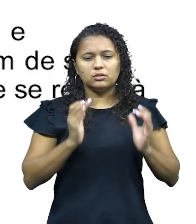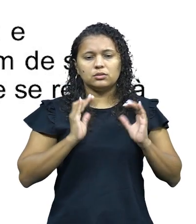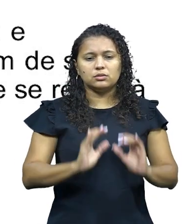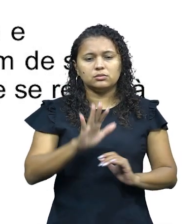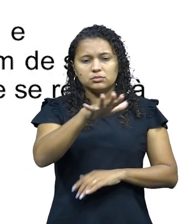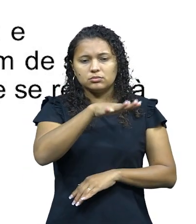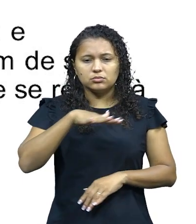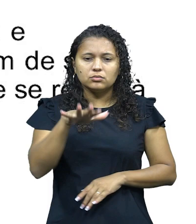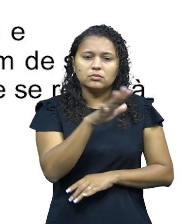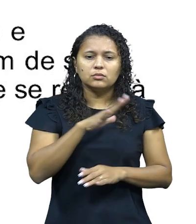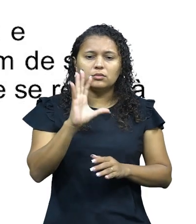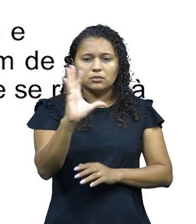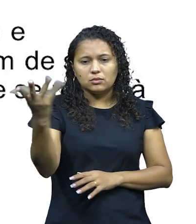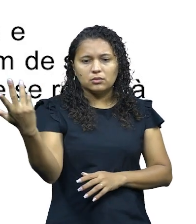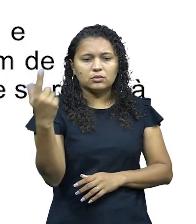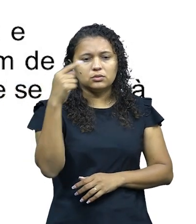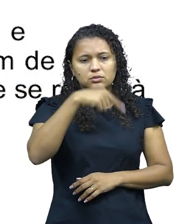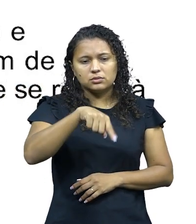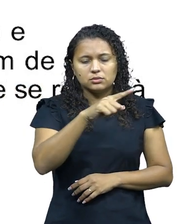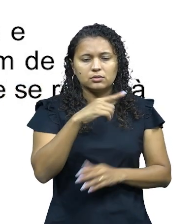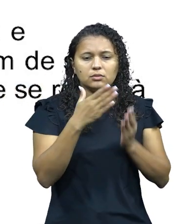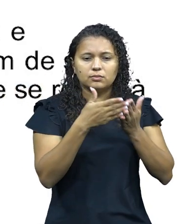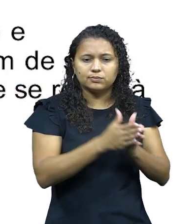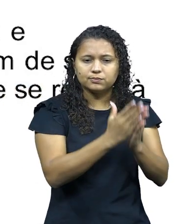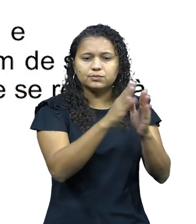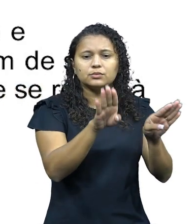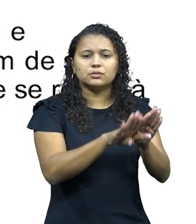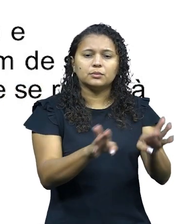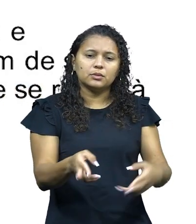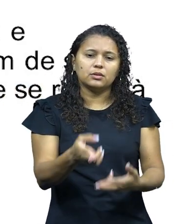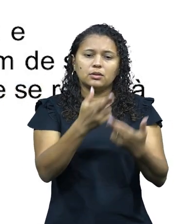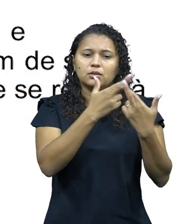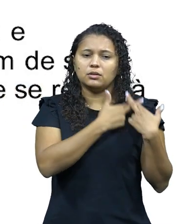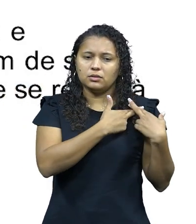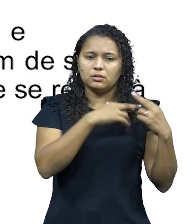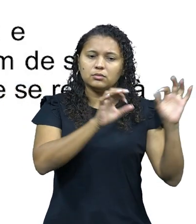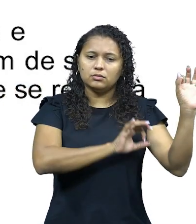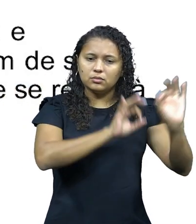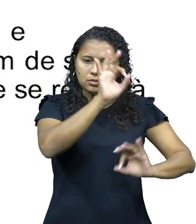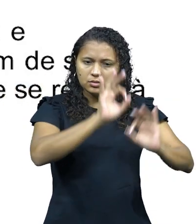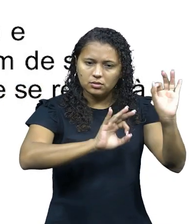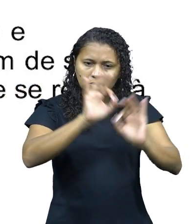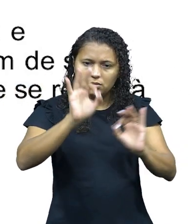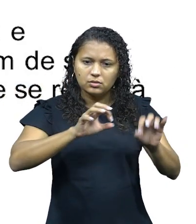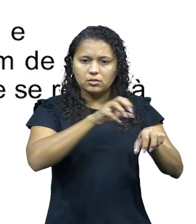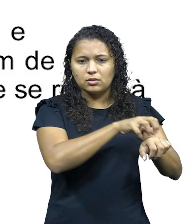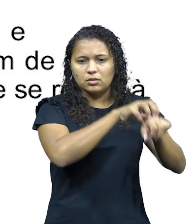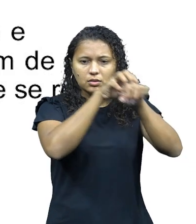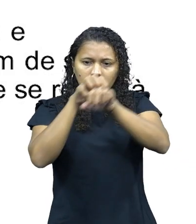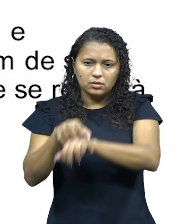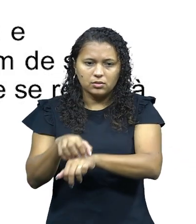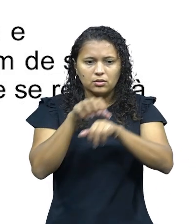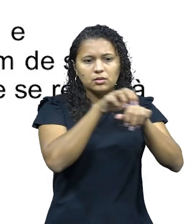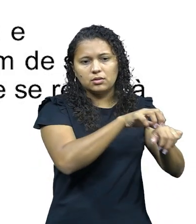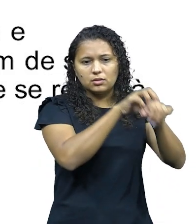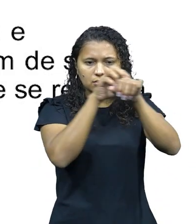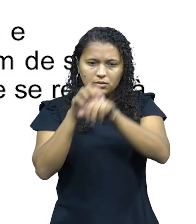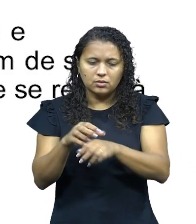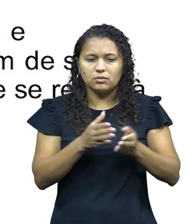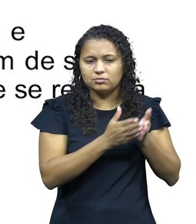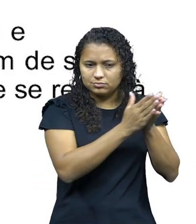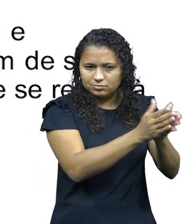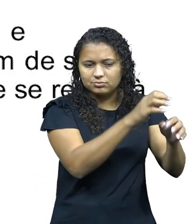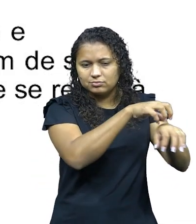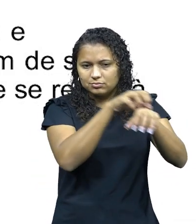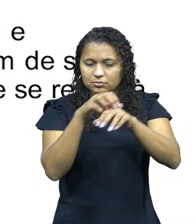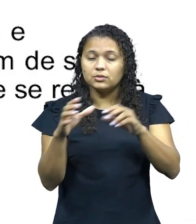coordenação das operações portuárias que realizar, além de ser responsável pela arrumação ou retirada da carga no que se